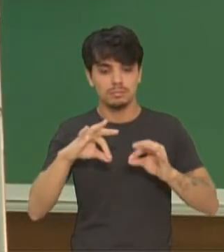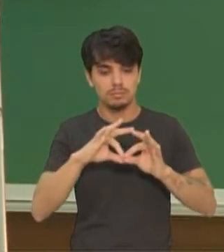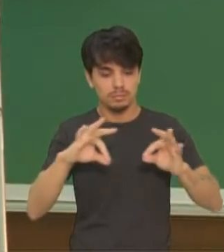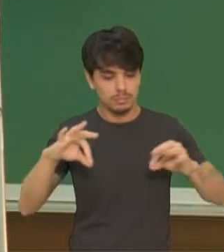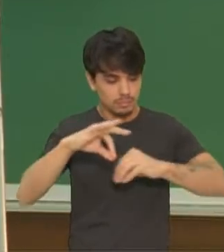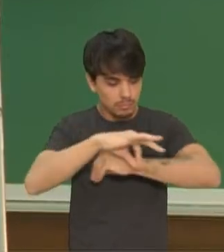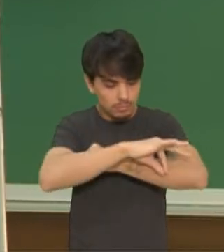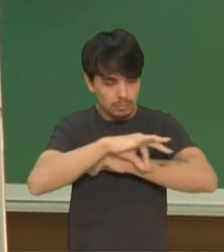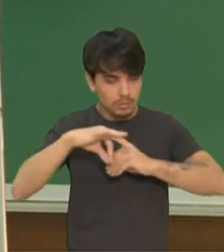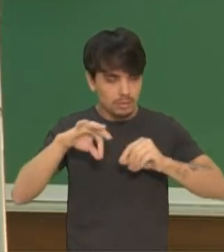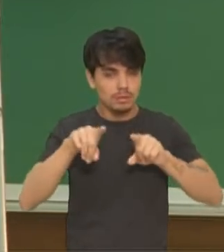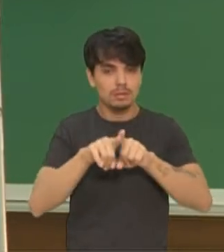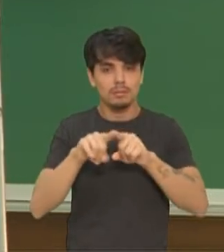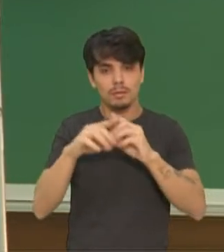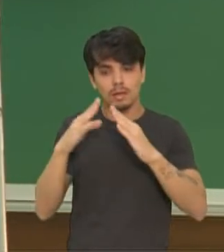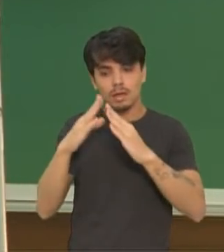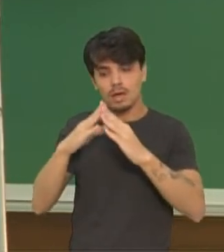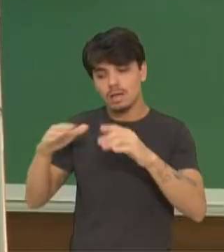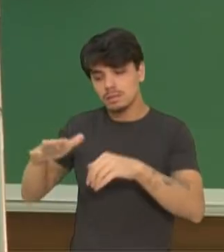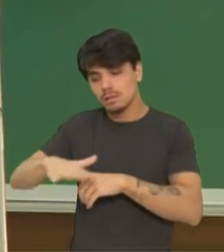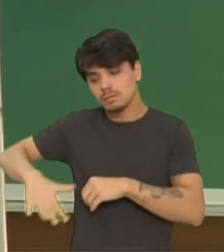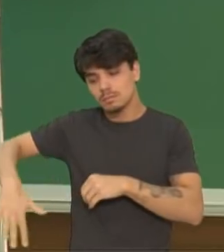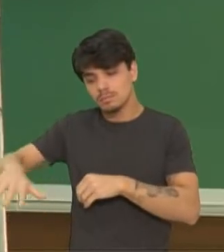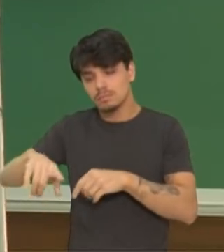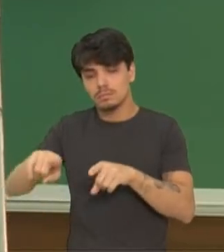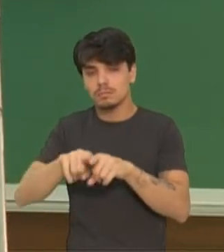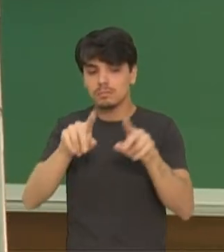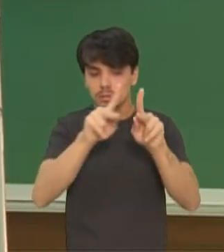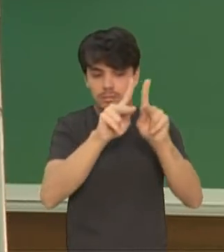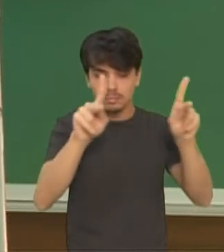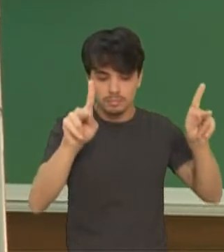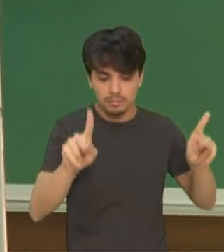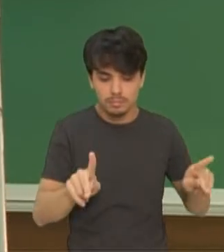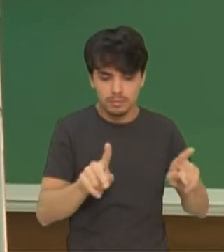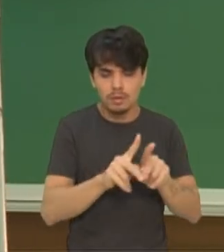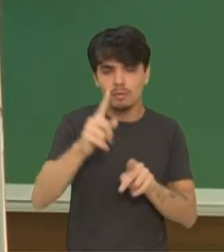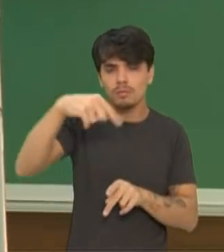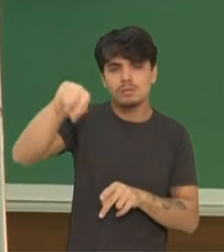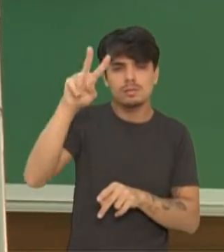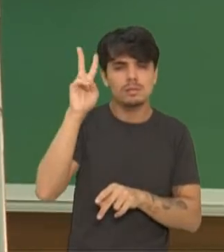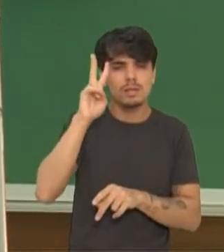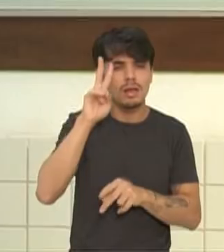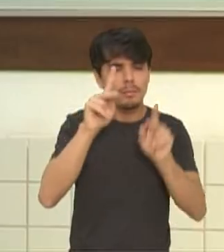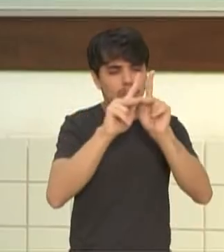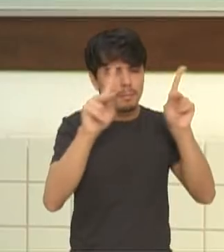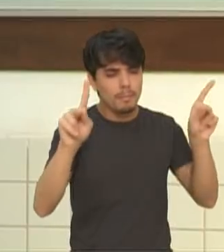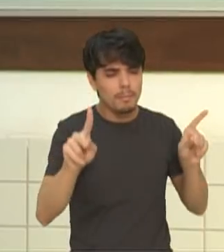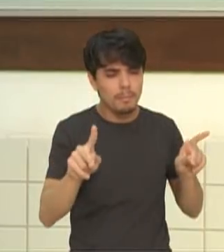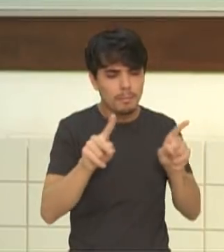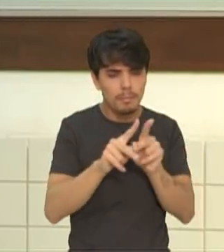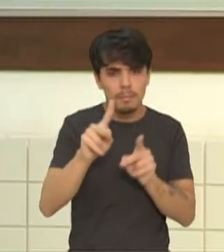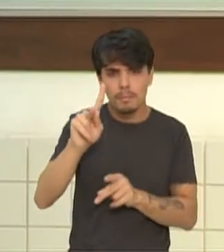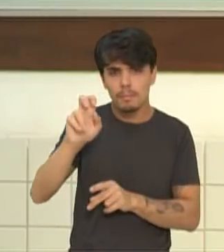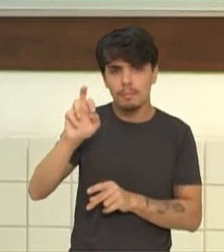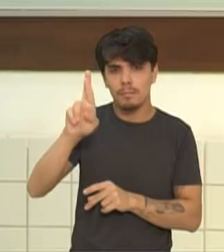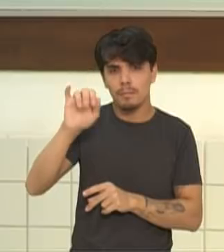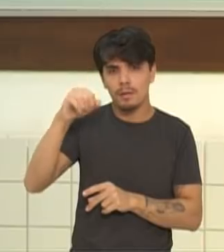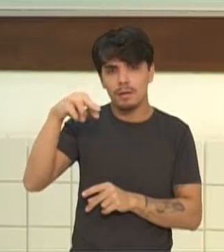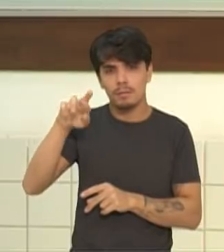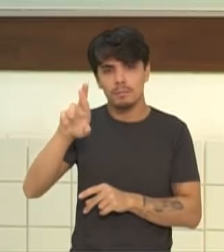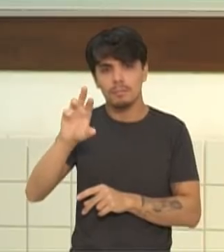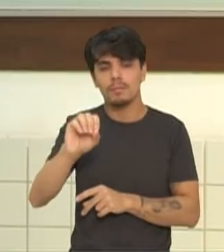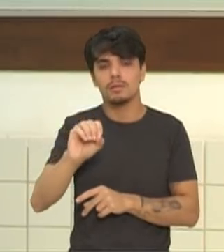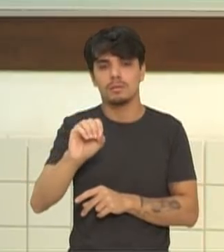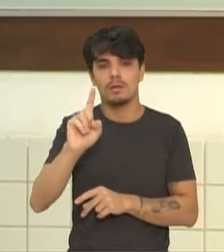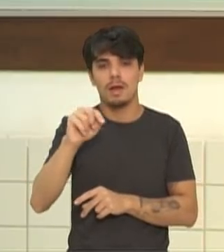da casa e nós temos o perímetro. Lembra o que vem a ser perímetro? Então, perímetro o que é?